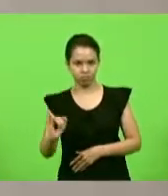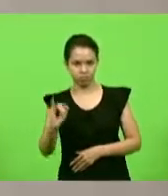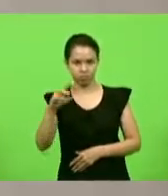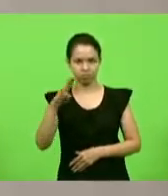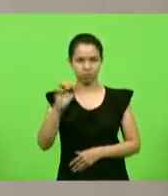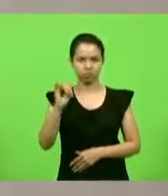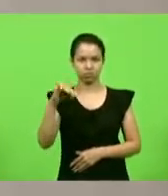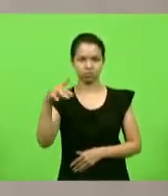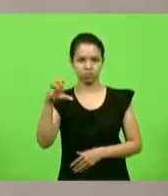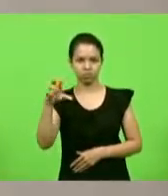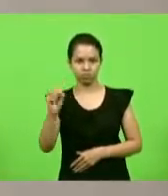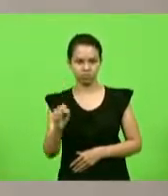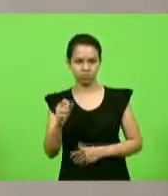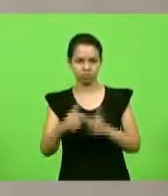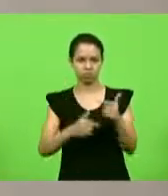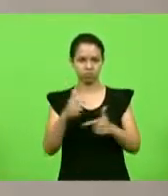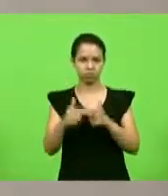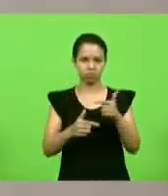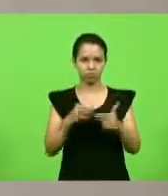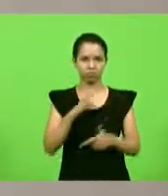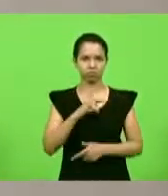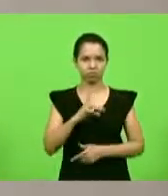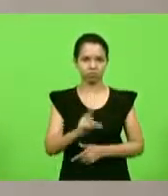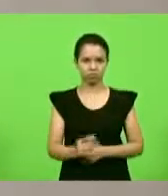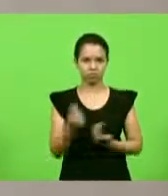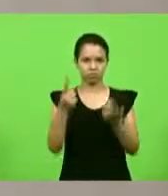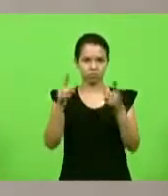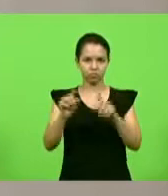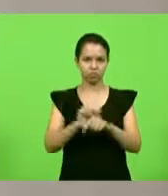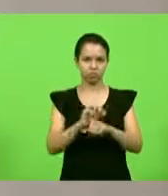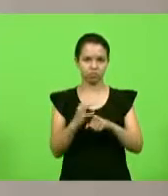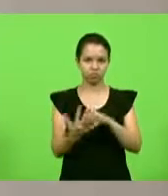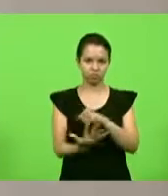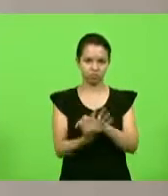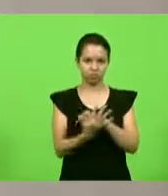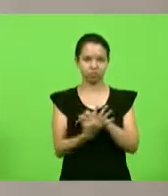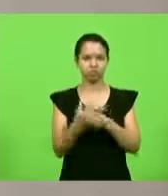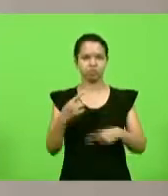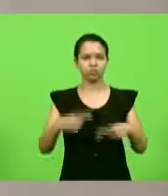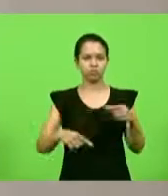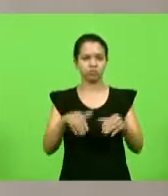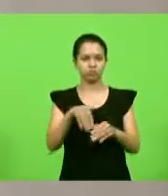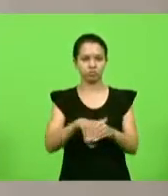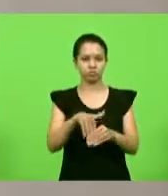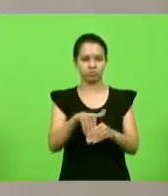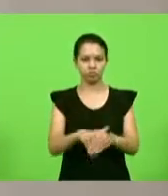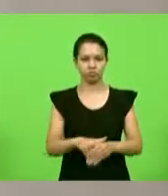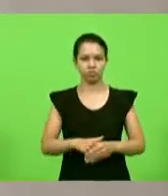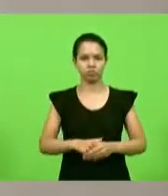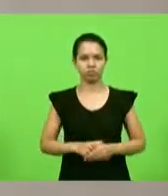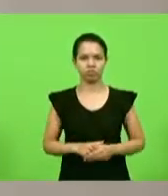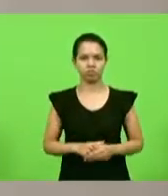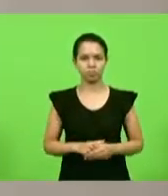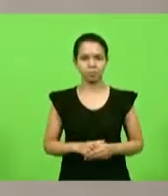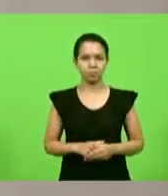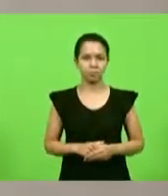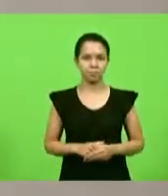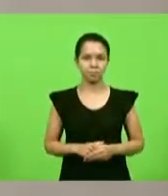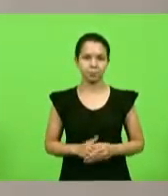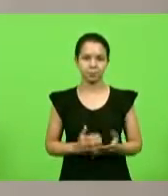de Saúde Municipal no combate à Covid-19. Em discussão. Não havendo quem queira discutir, em votação. Deputados que aprovam permaneçam como se